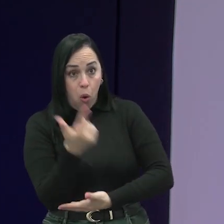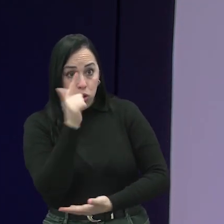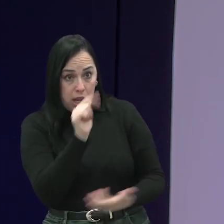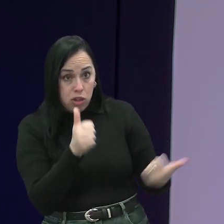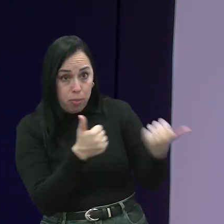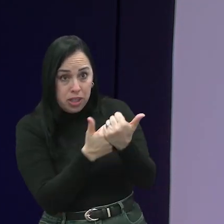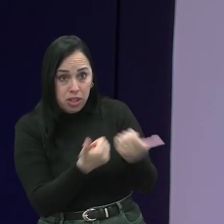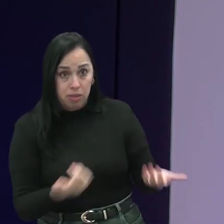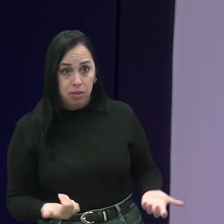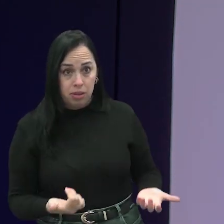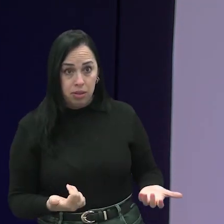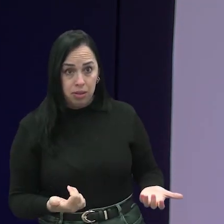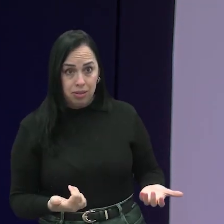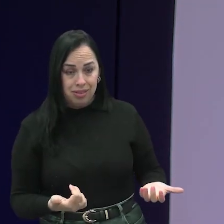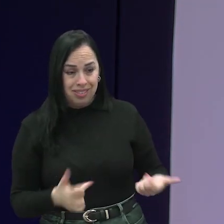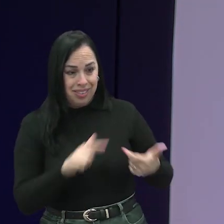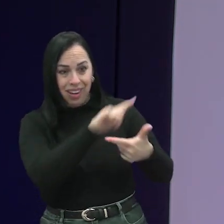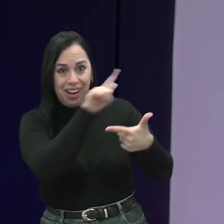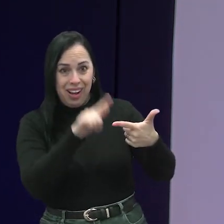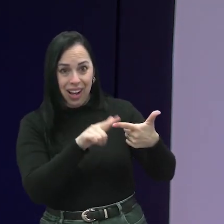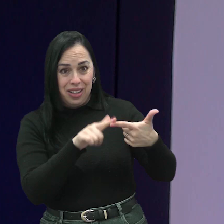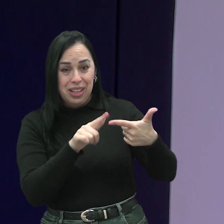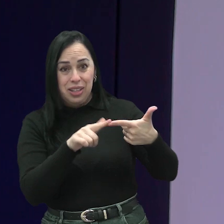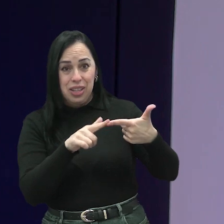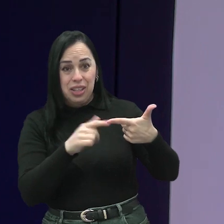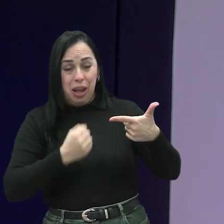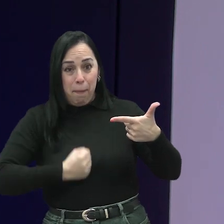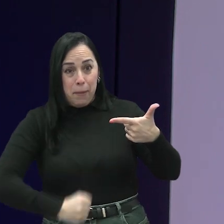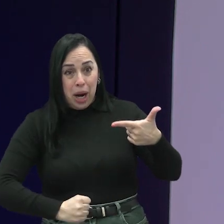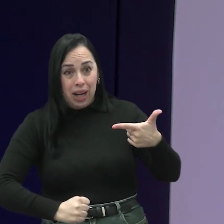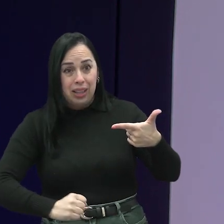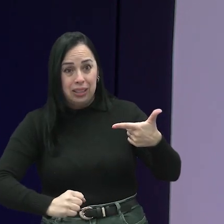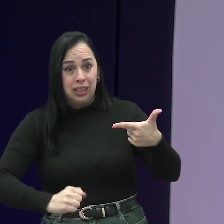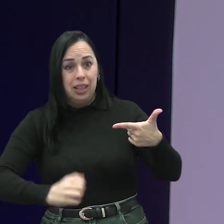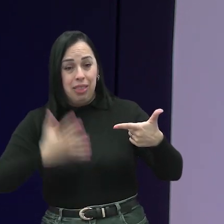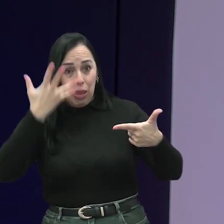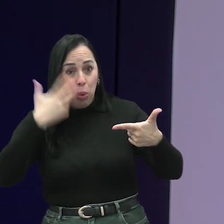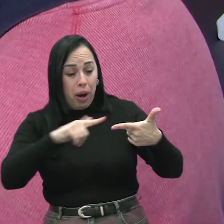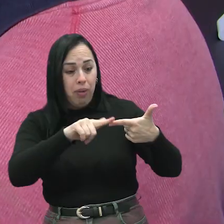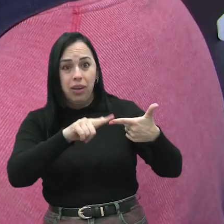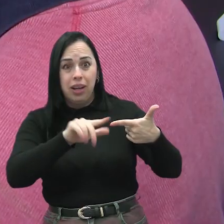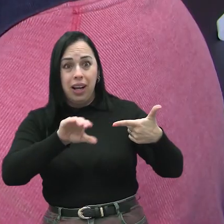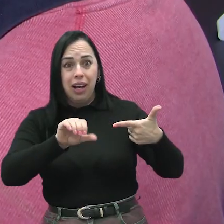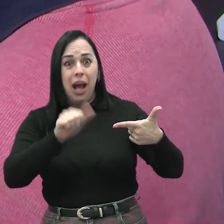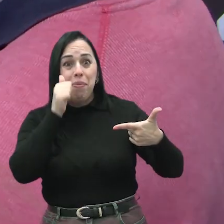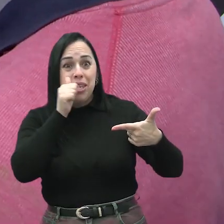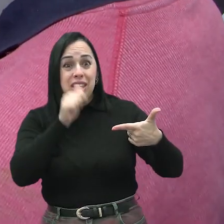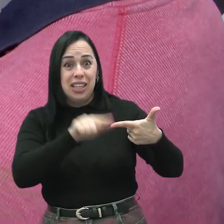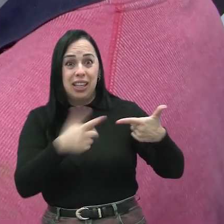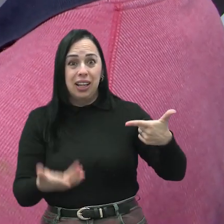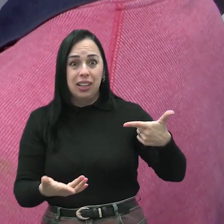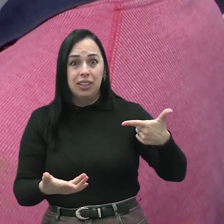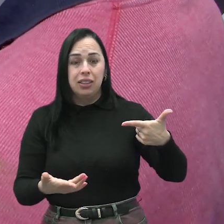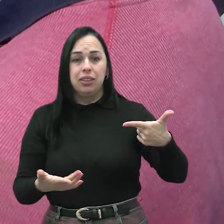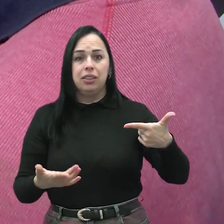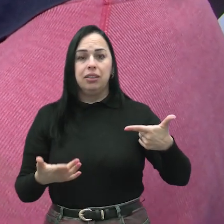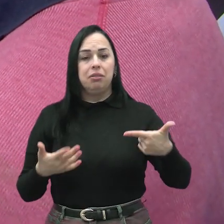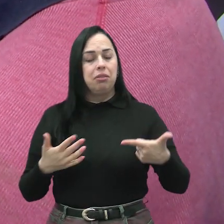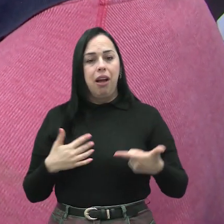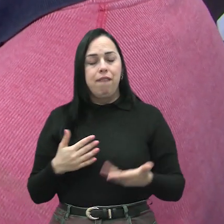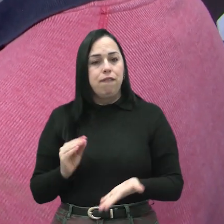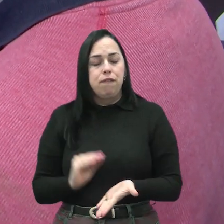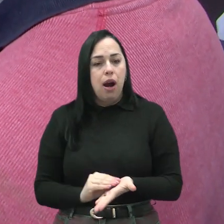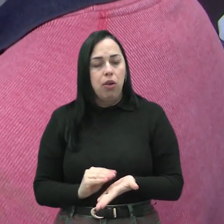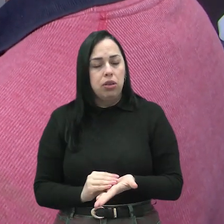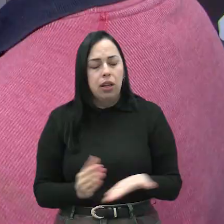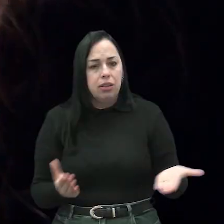fosse substituído pela minha filha Carolina, né? Que foi a segunda gravidez. Márcia lembra que a ausência de um rito